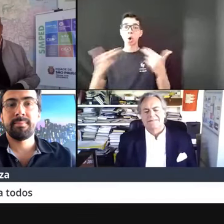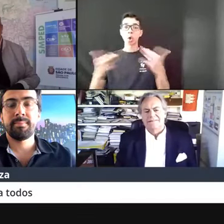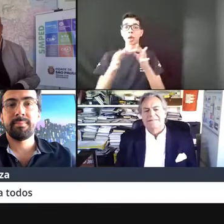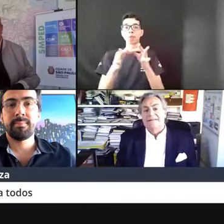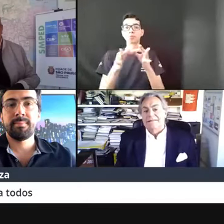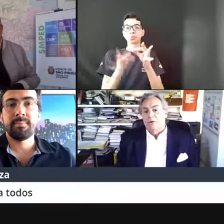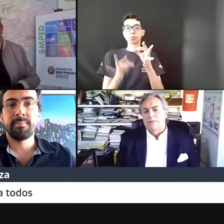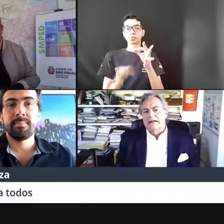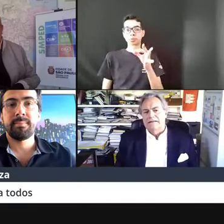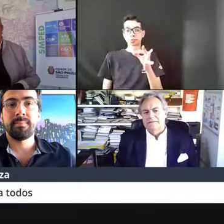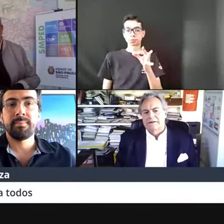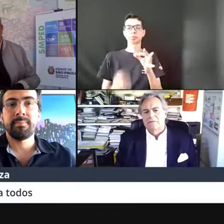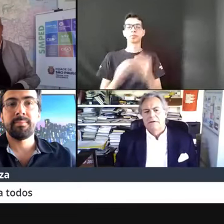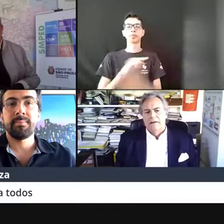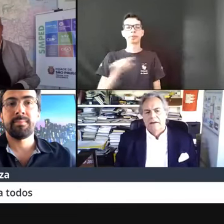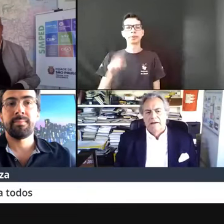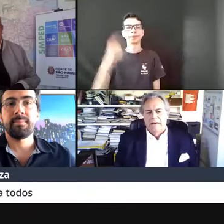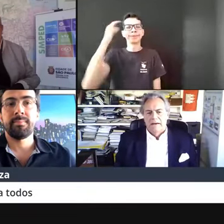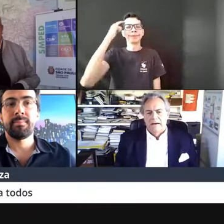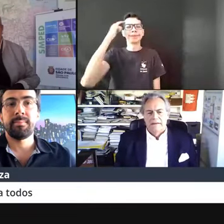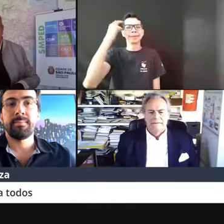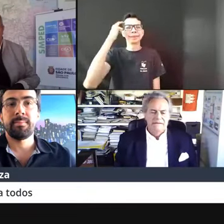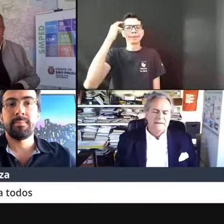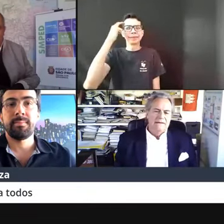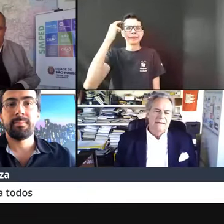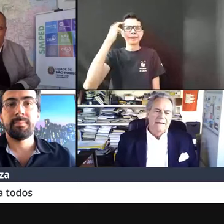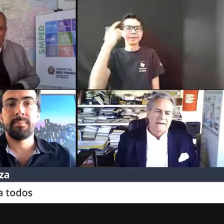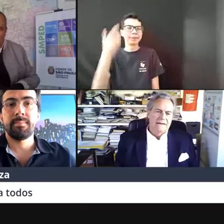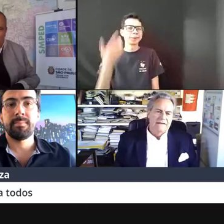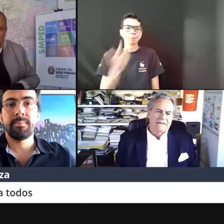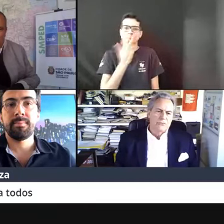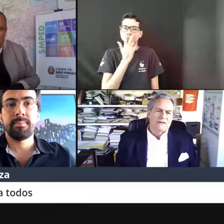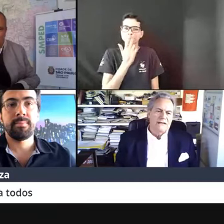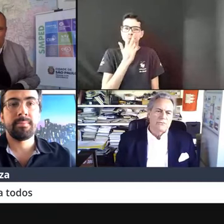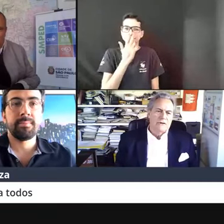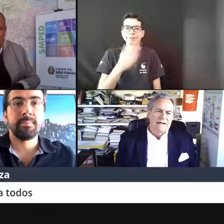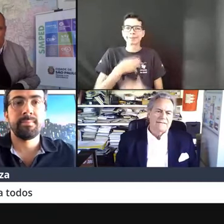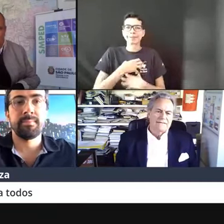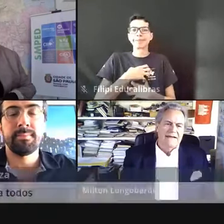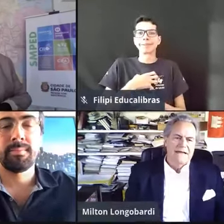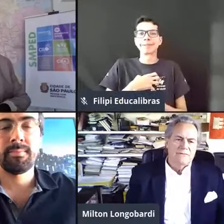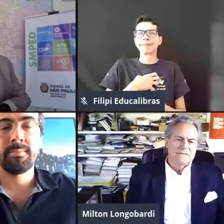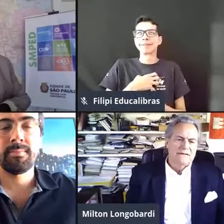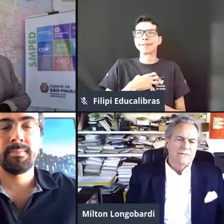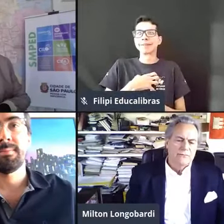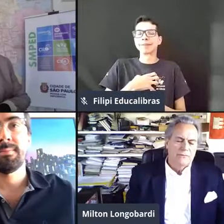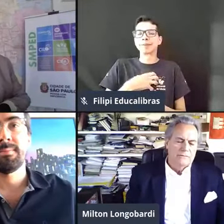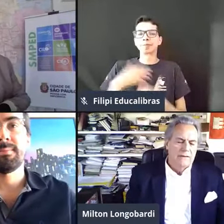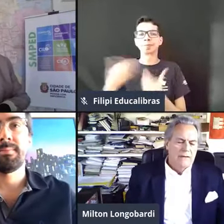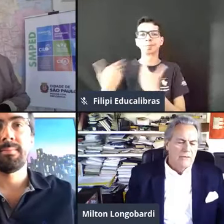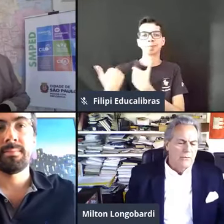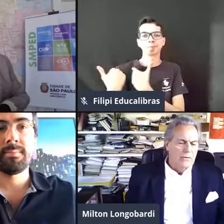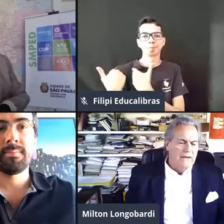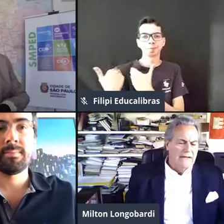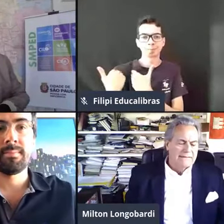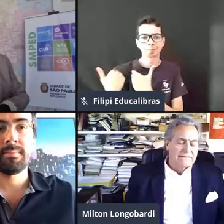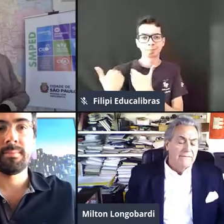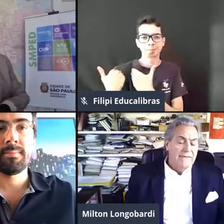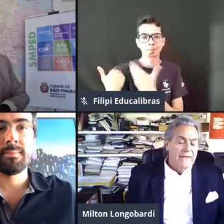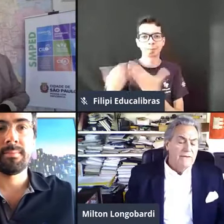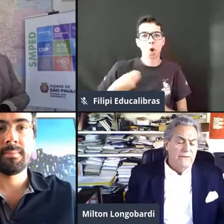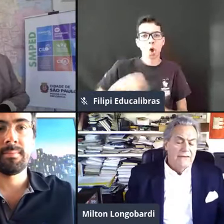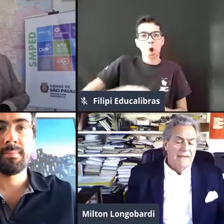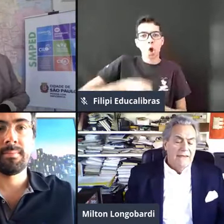e você se sente na obrigação de executar todas aquelas tarefas que lhe foram